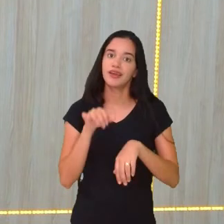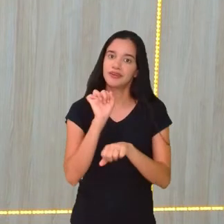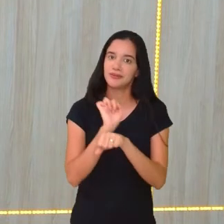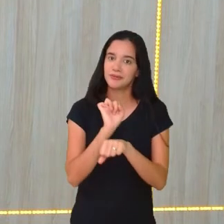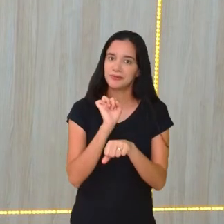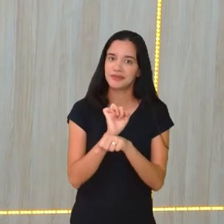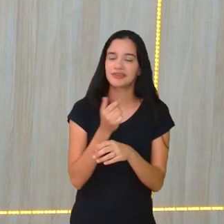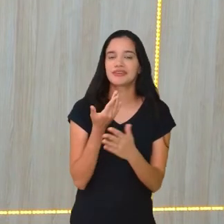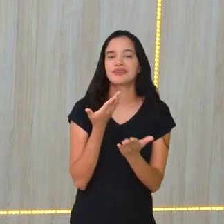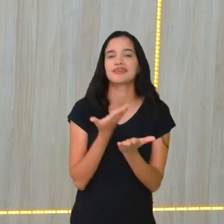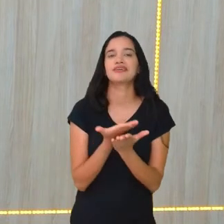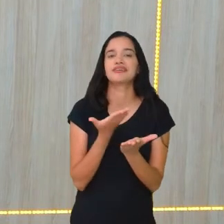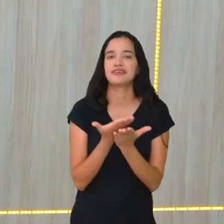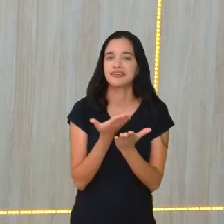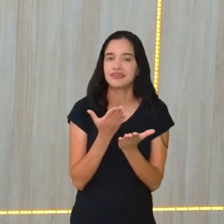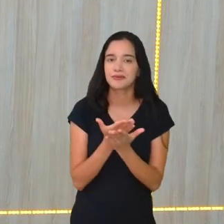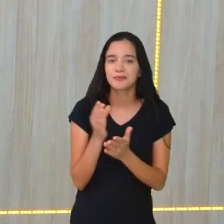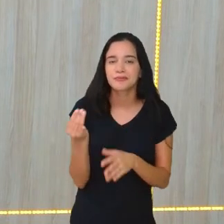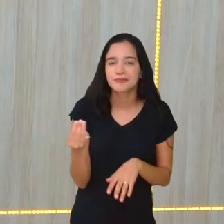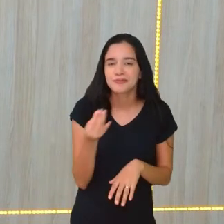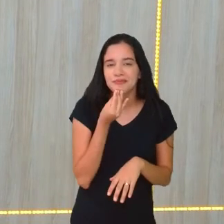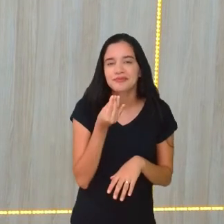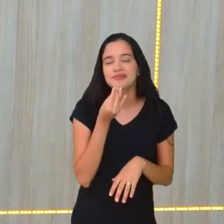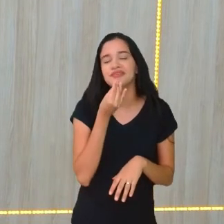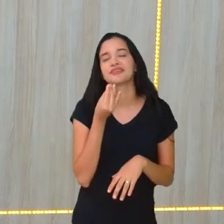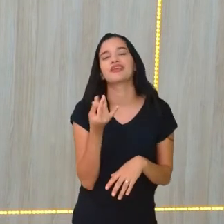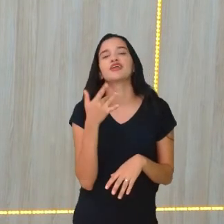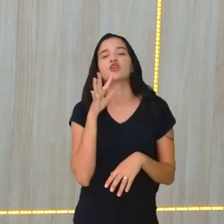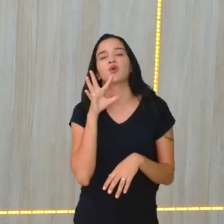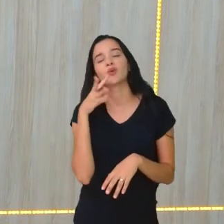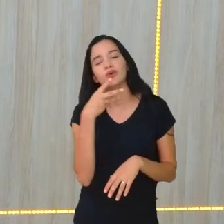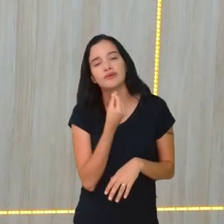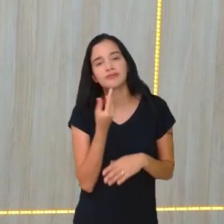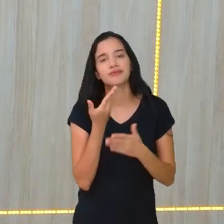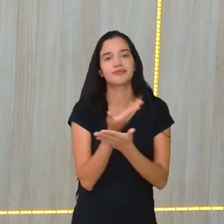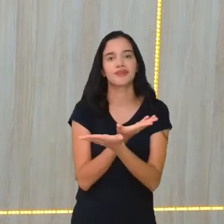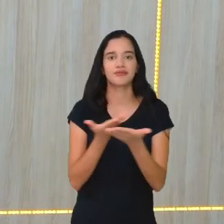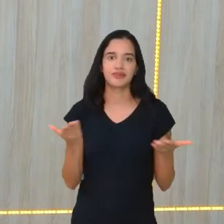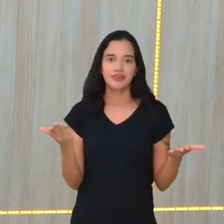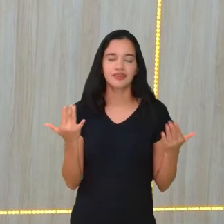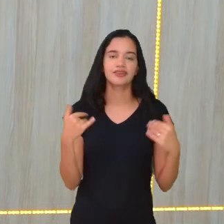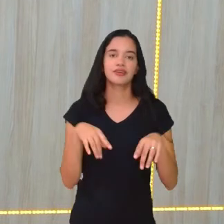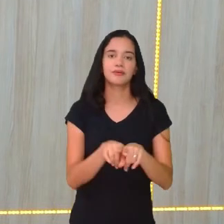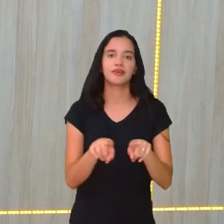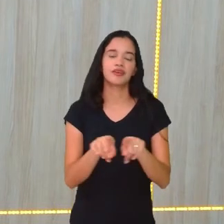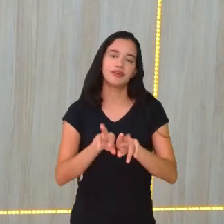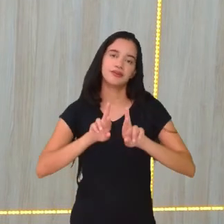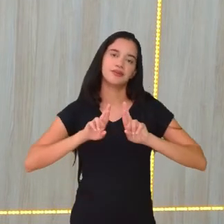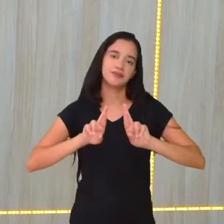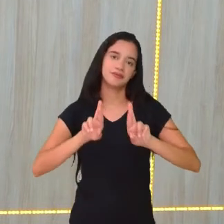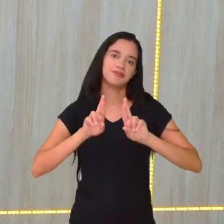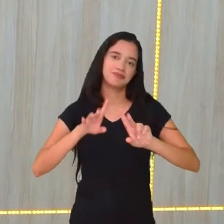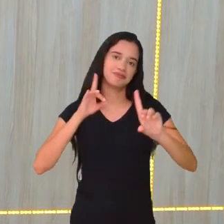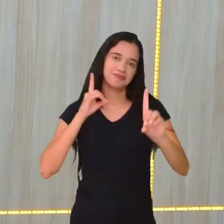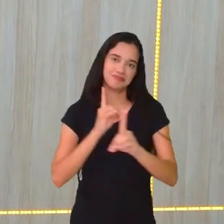essa aula tenha sido de bom proveito, de bom conhecimento para vocês. E espero contar